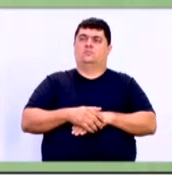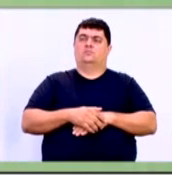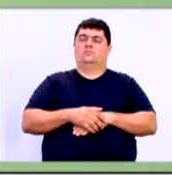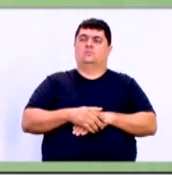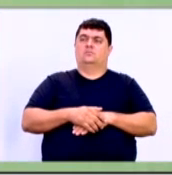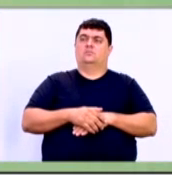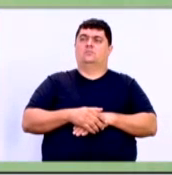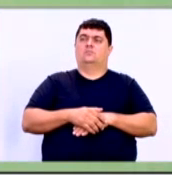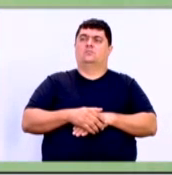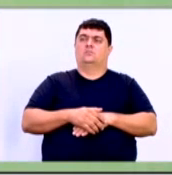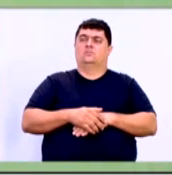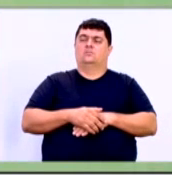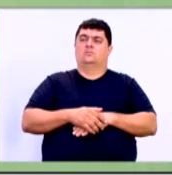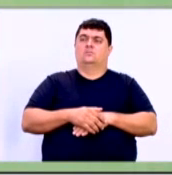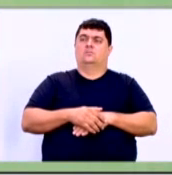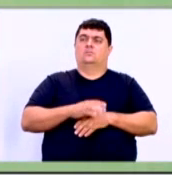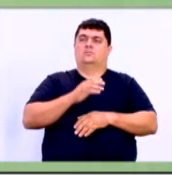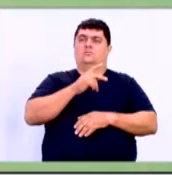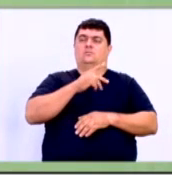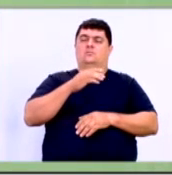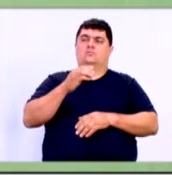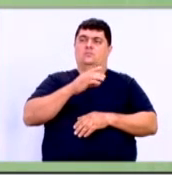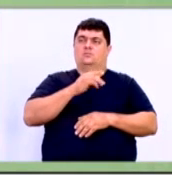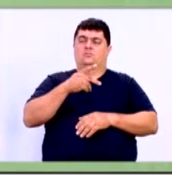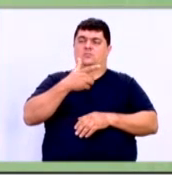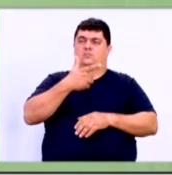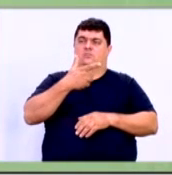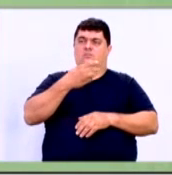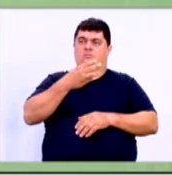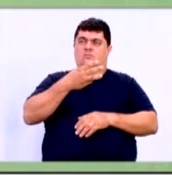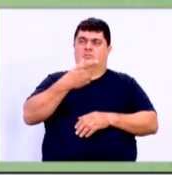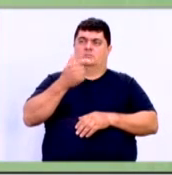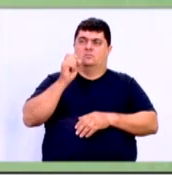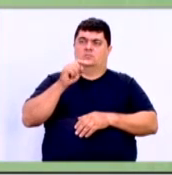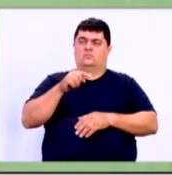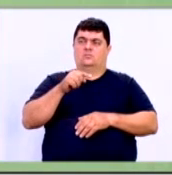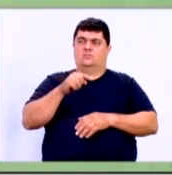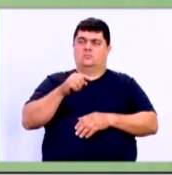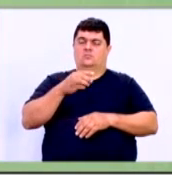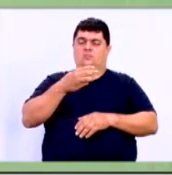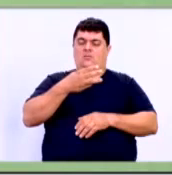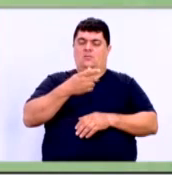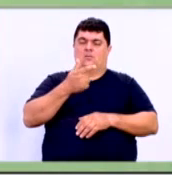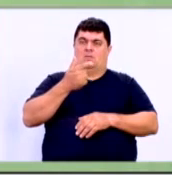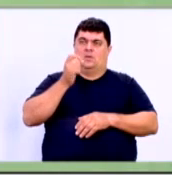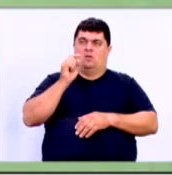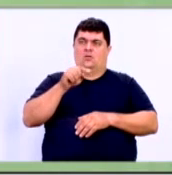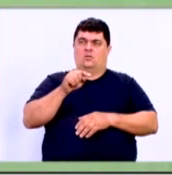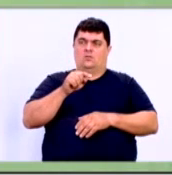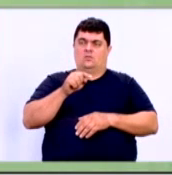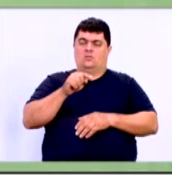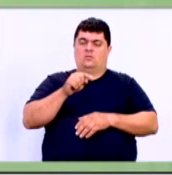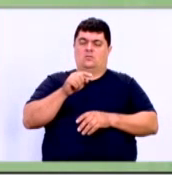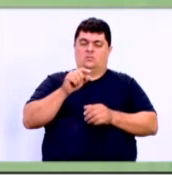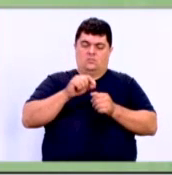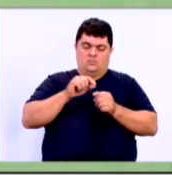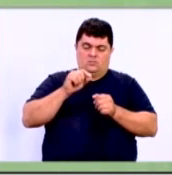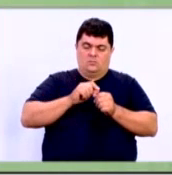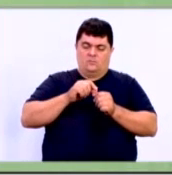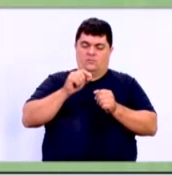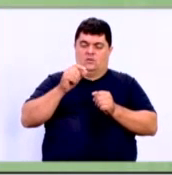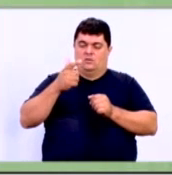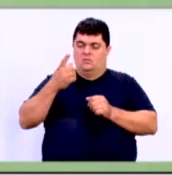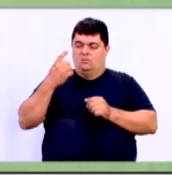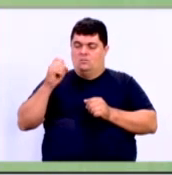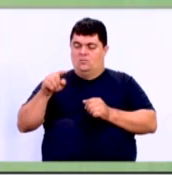variável. Era quanto o CPP dele? 32 mil. Então, custou 32 mil produzir 1000